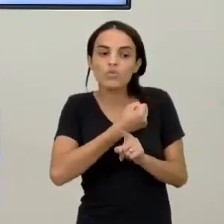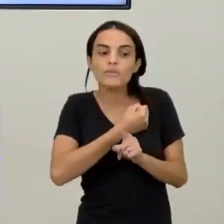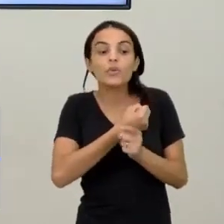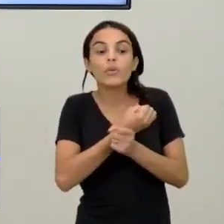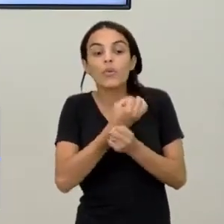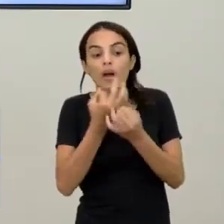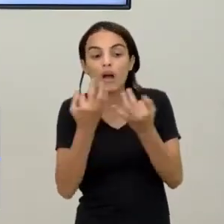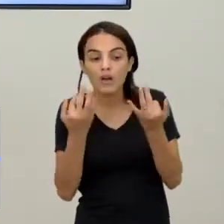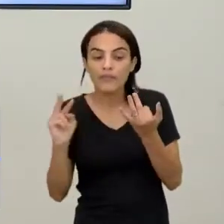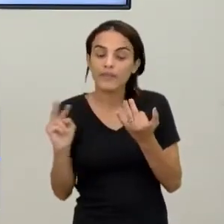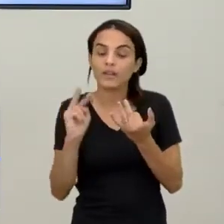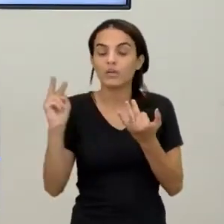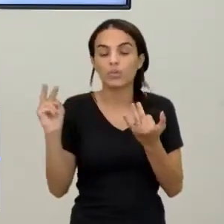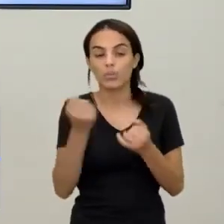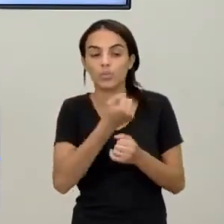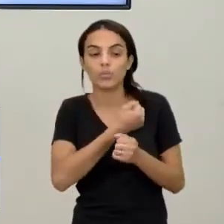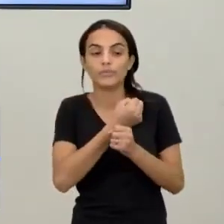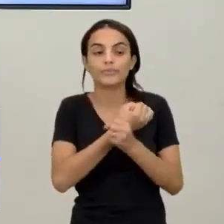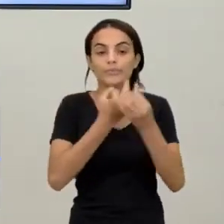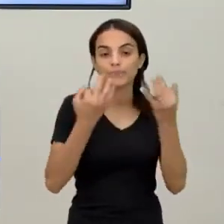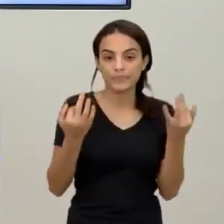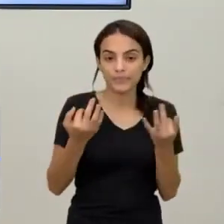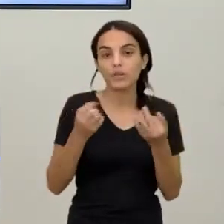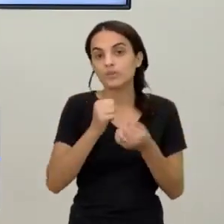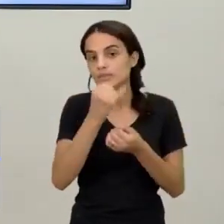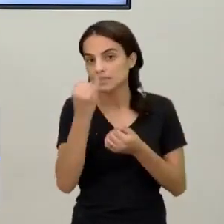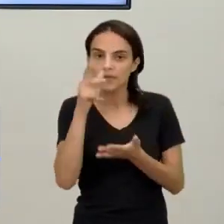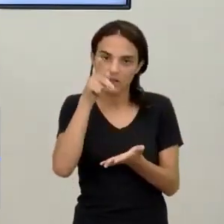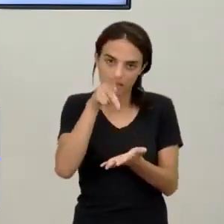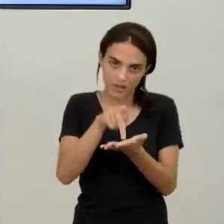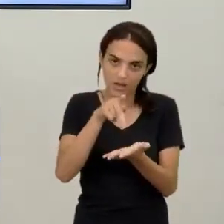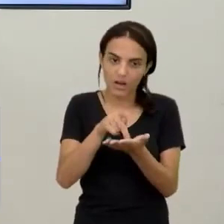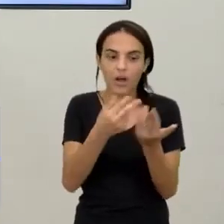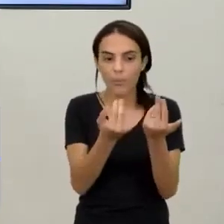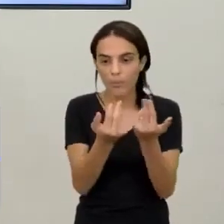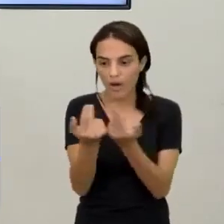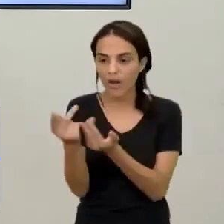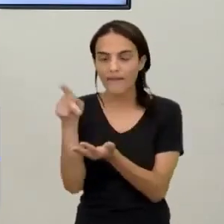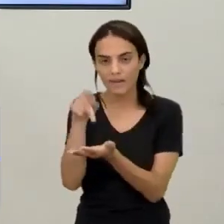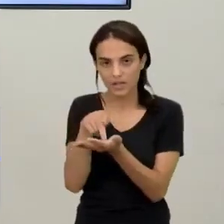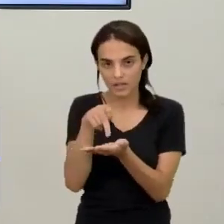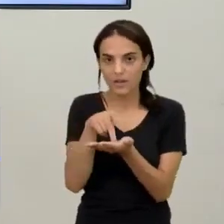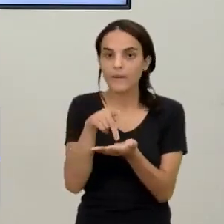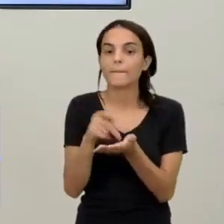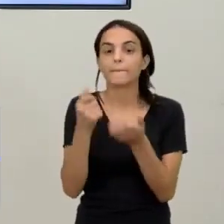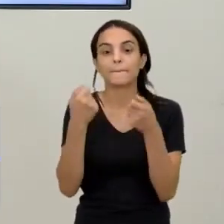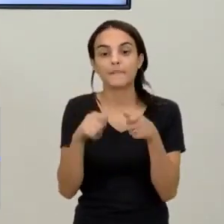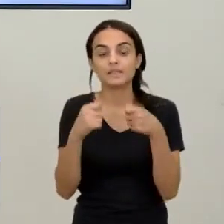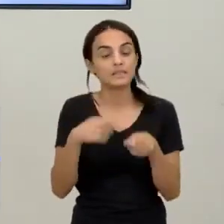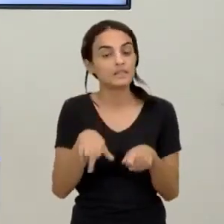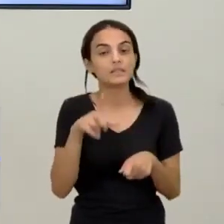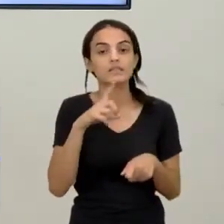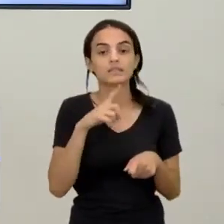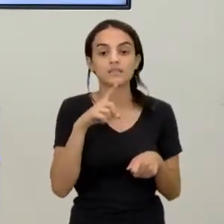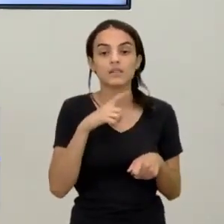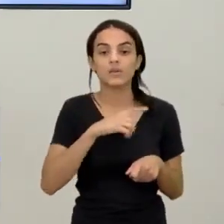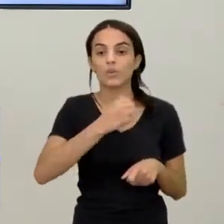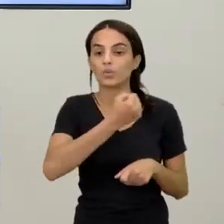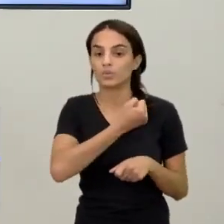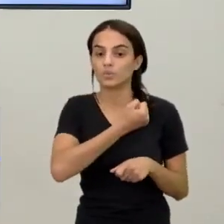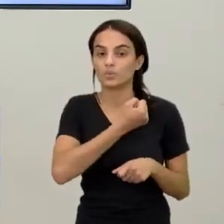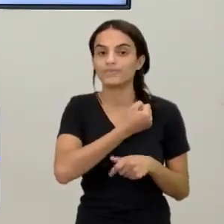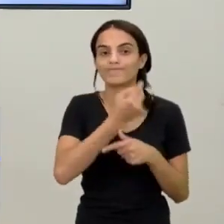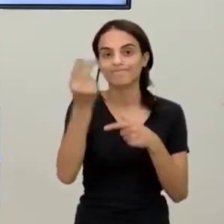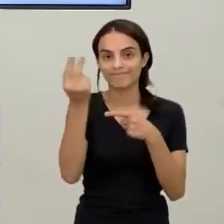tiver alguma solução, se essa sentença for verdadeira, se essa igualdade for verdadeira, deve existir um número que elevado